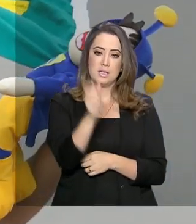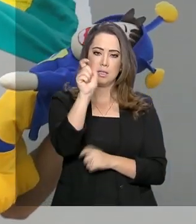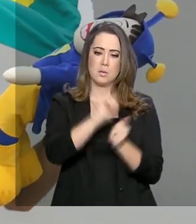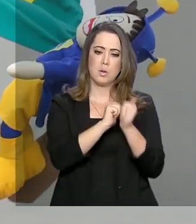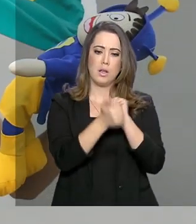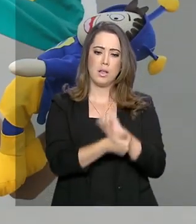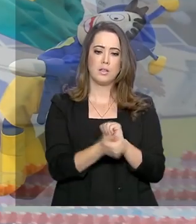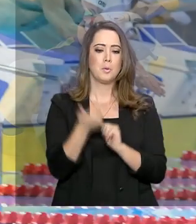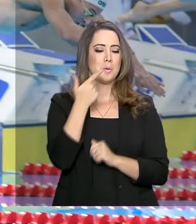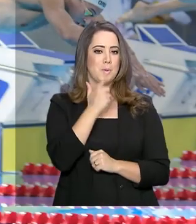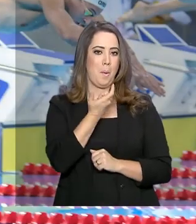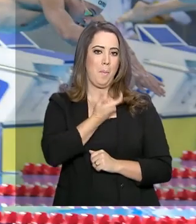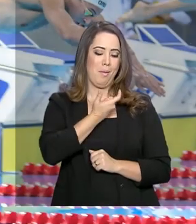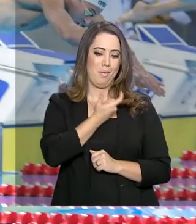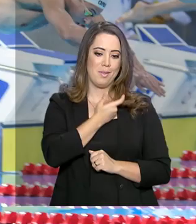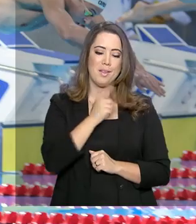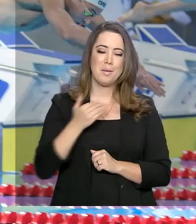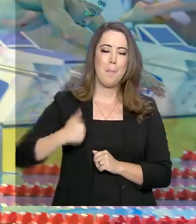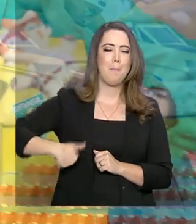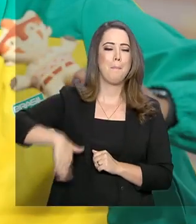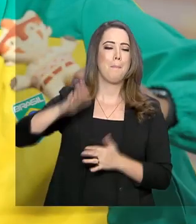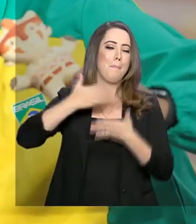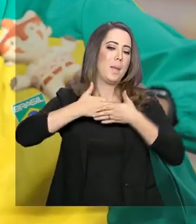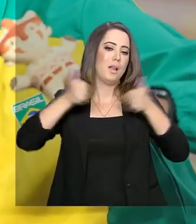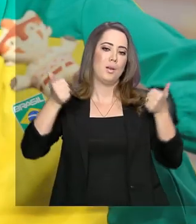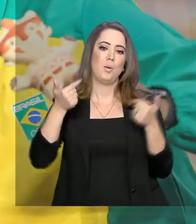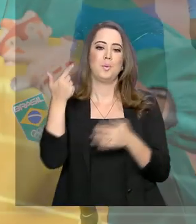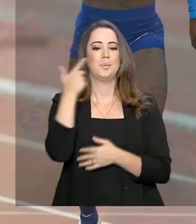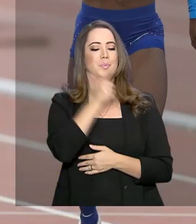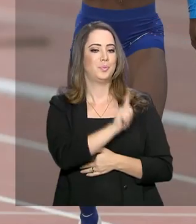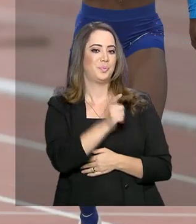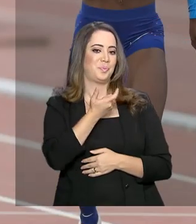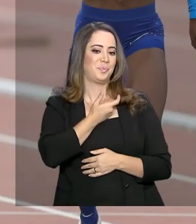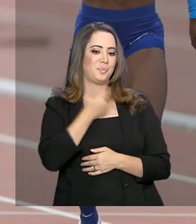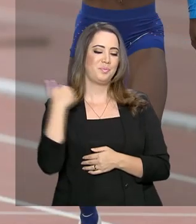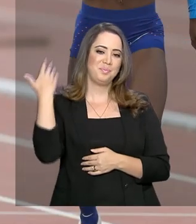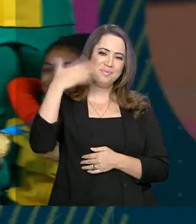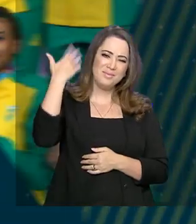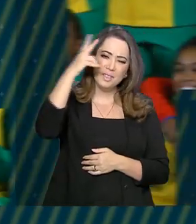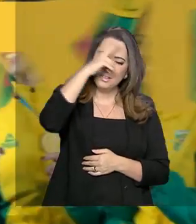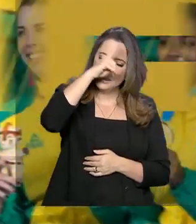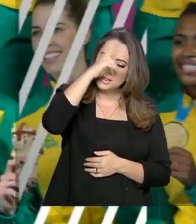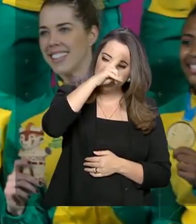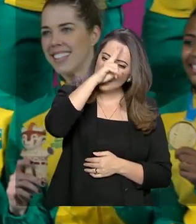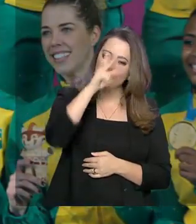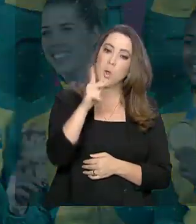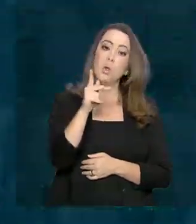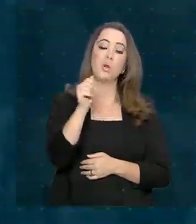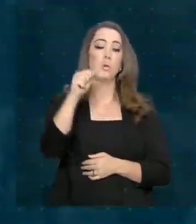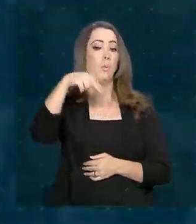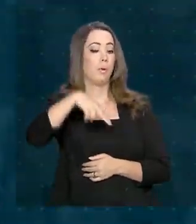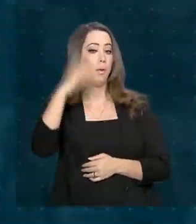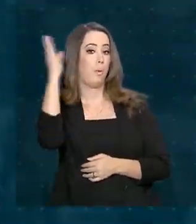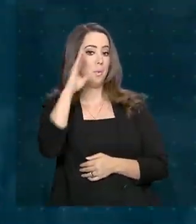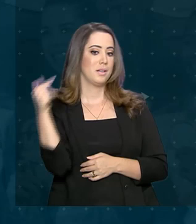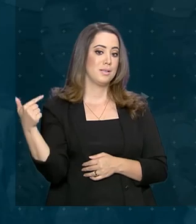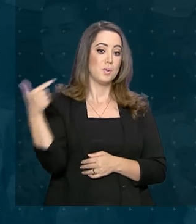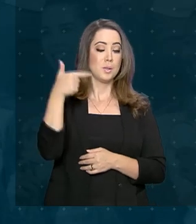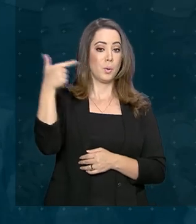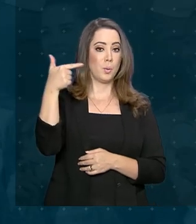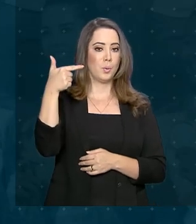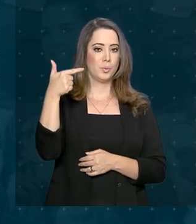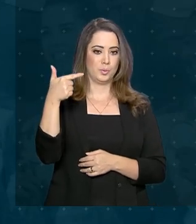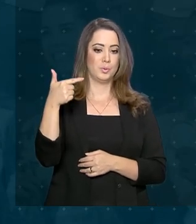competir por medalhas, teve a melhor performance geral da história dos Jogos do Pan. O Brasil ficou em segundo